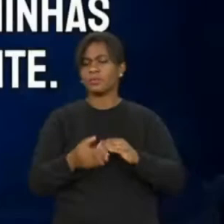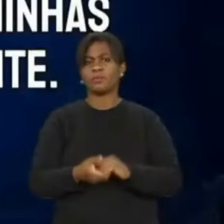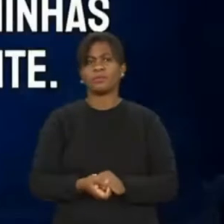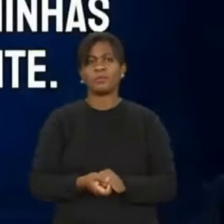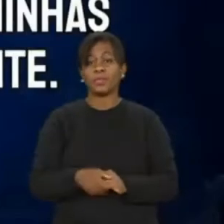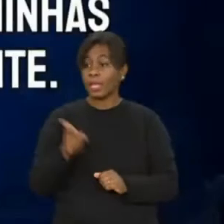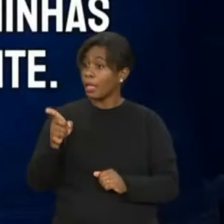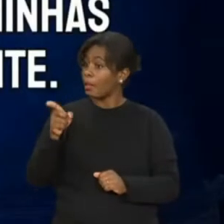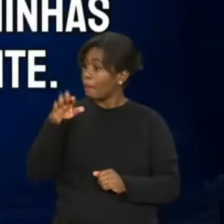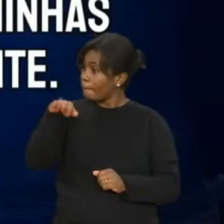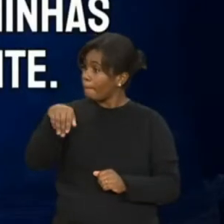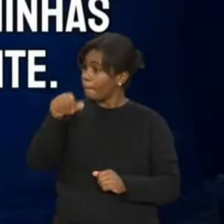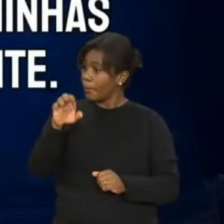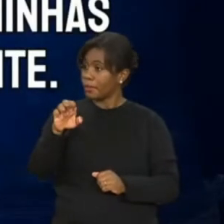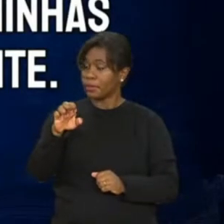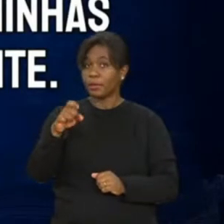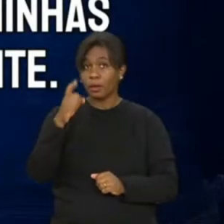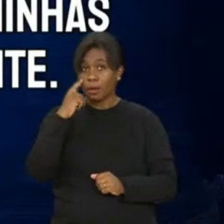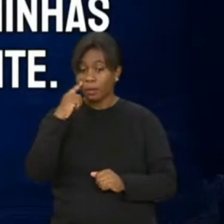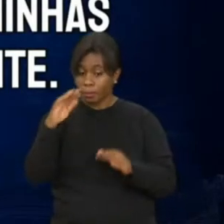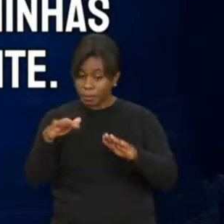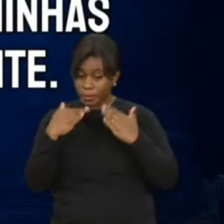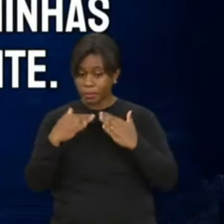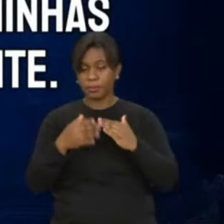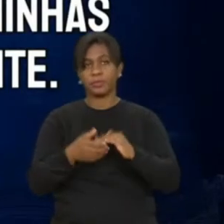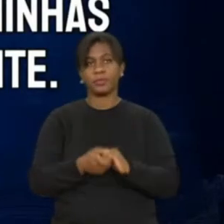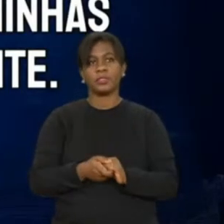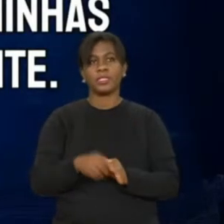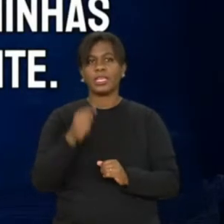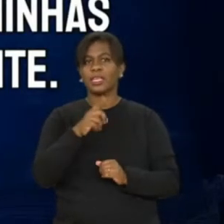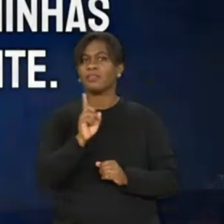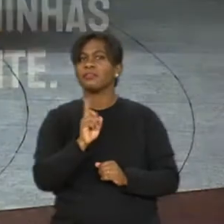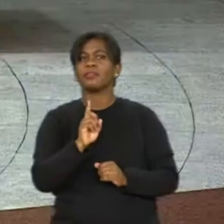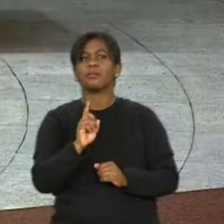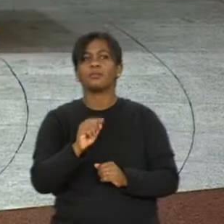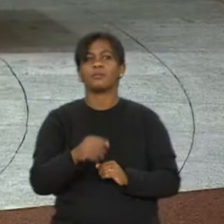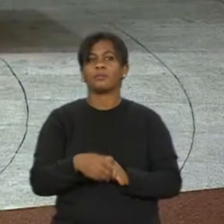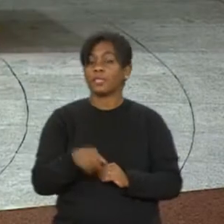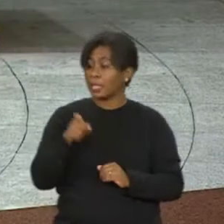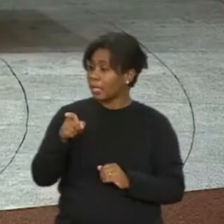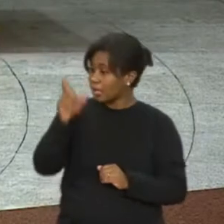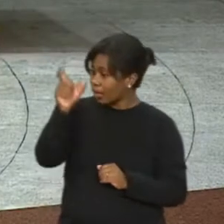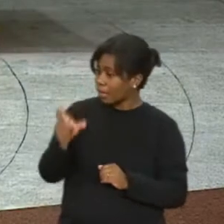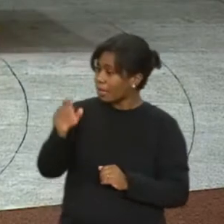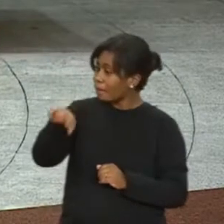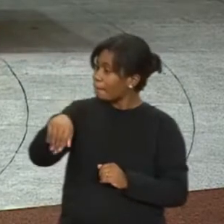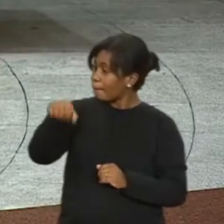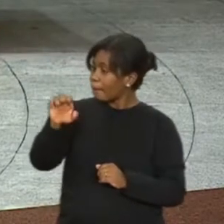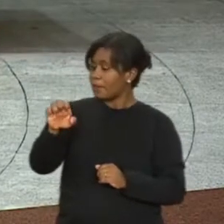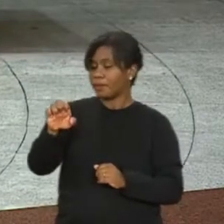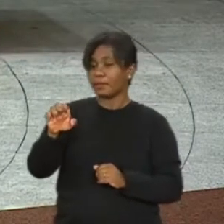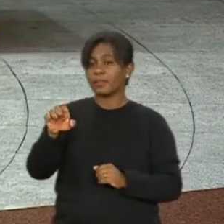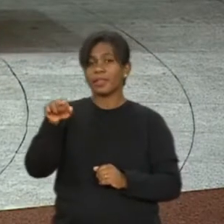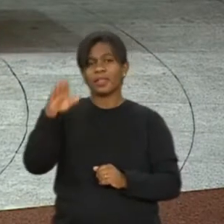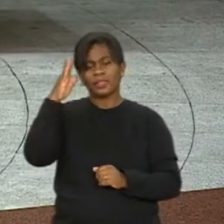Ela é mãe. Olha para mim, por favor. Não é esse não. Ela é mãe, ela sabe a data de